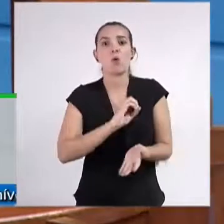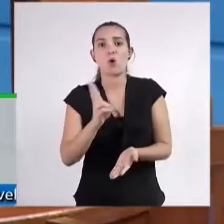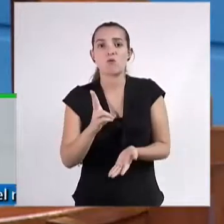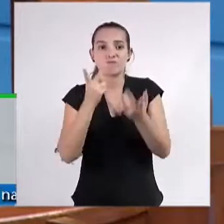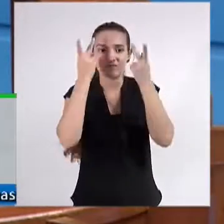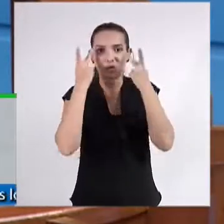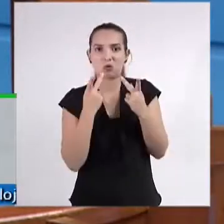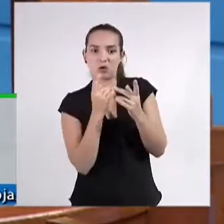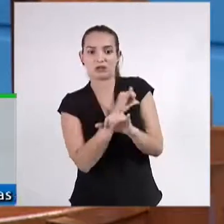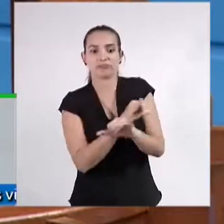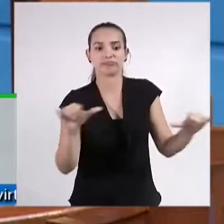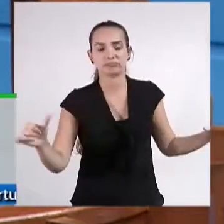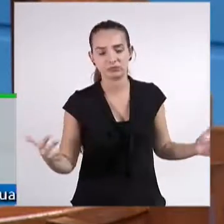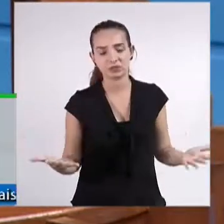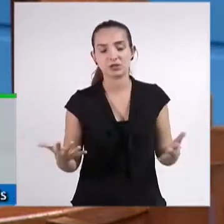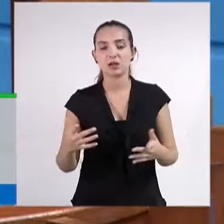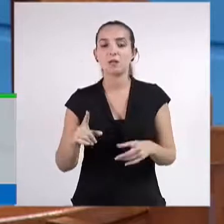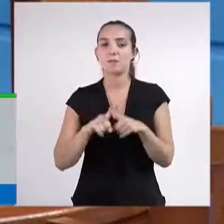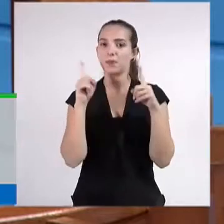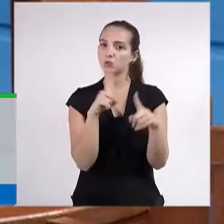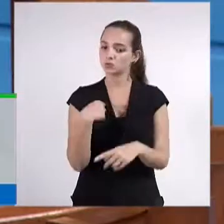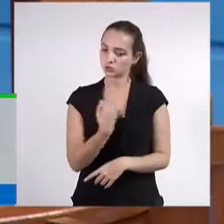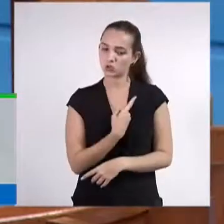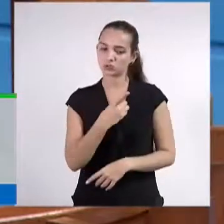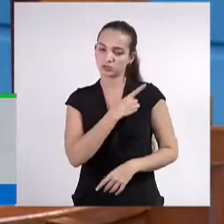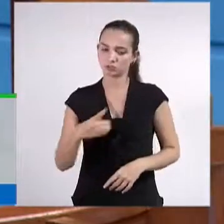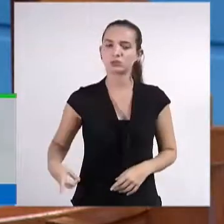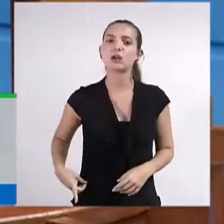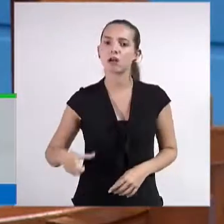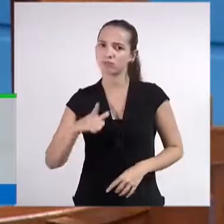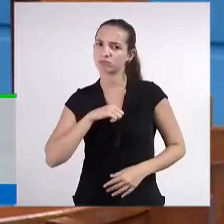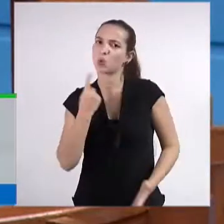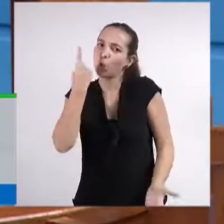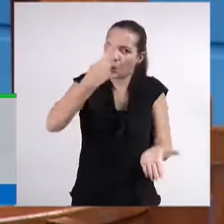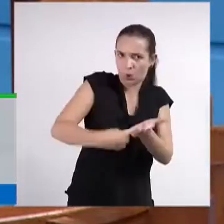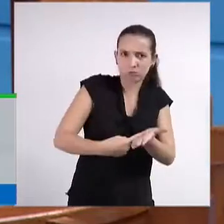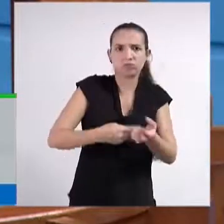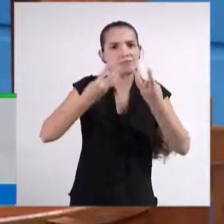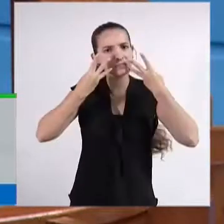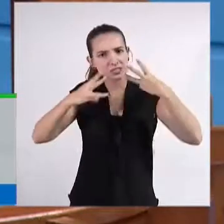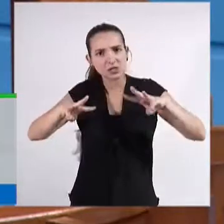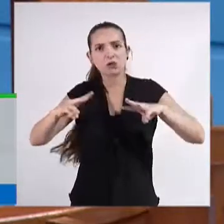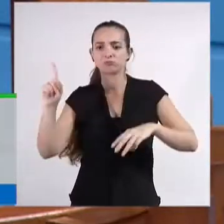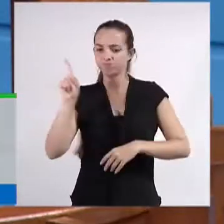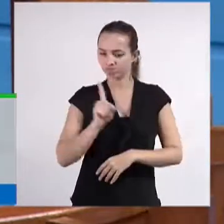essa missão de representar esses anseios da população. Temos que